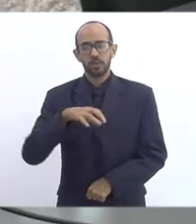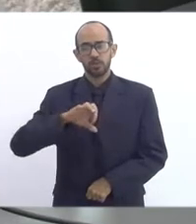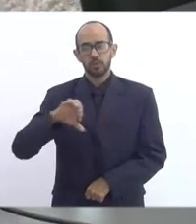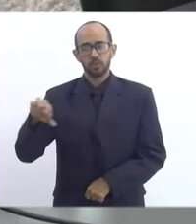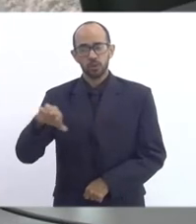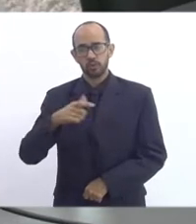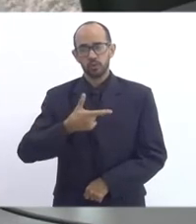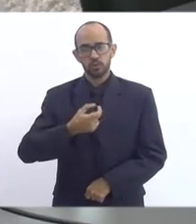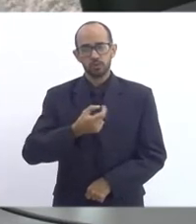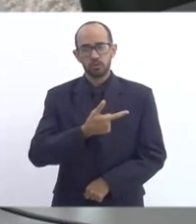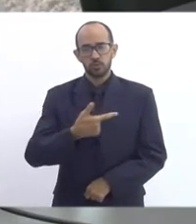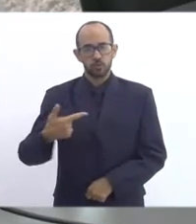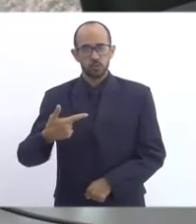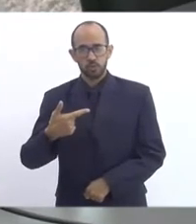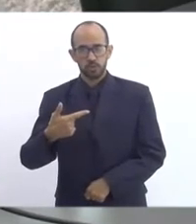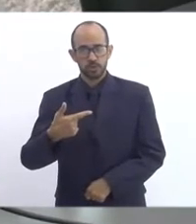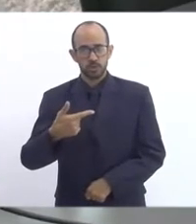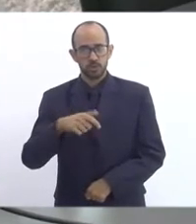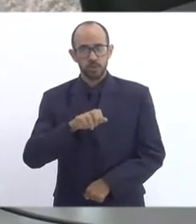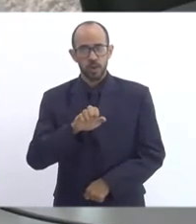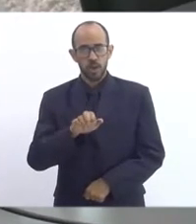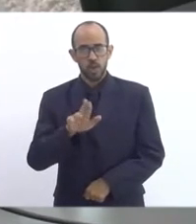5499-2022, autoria do deputado Eurico Júnior,